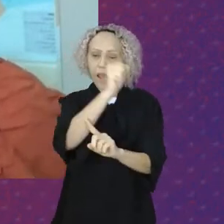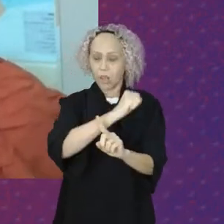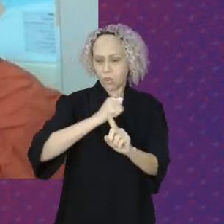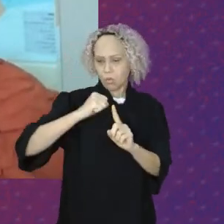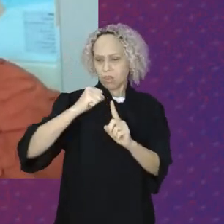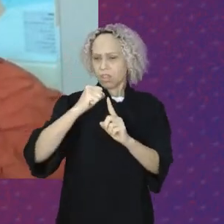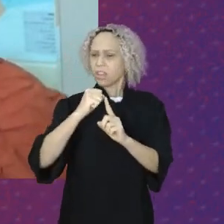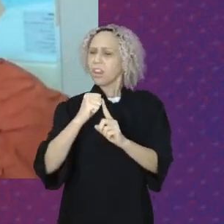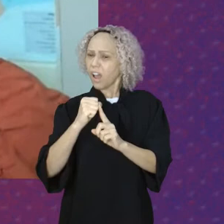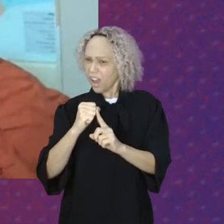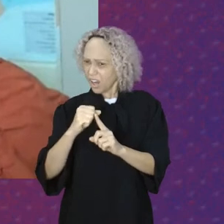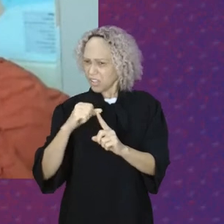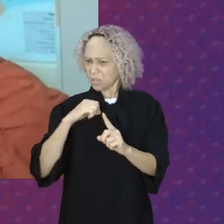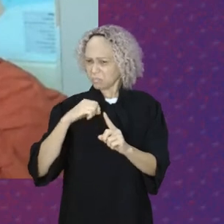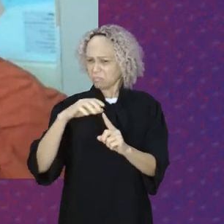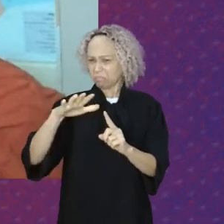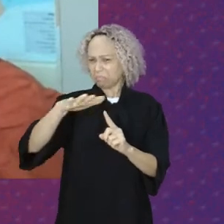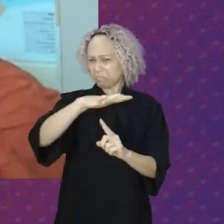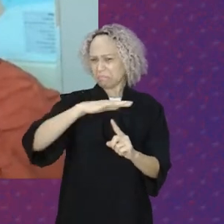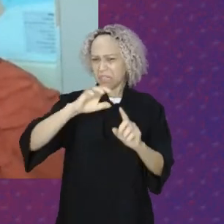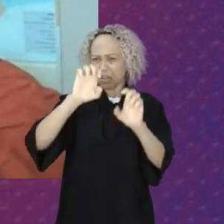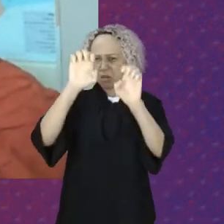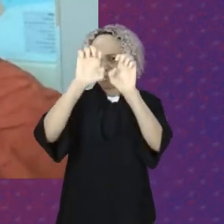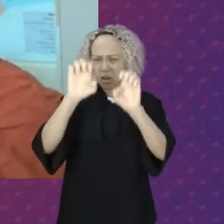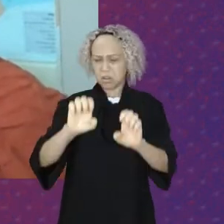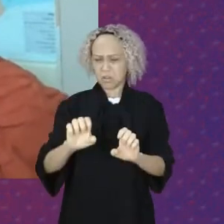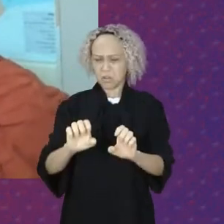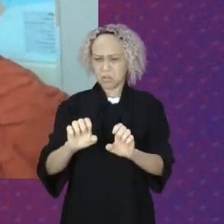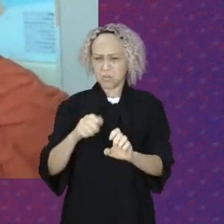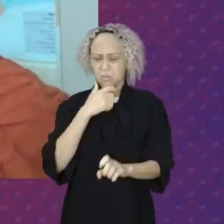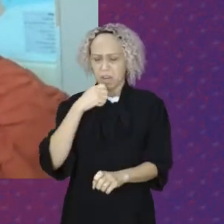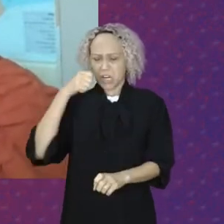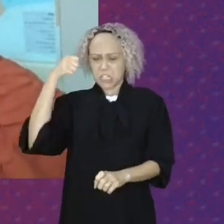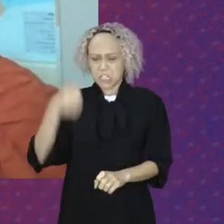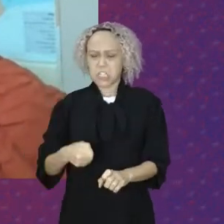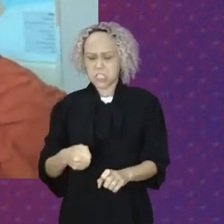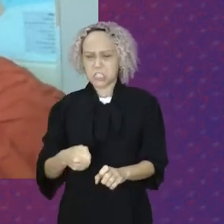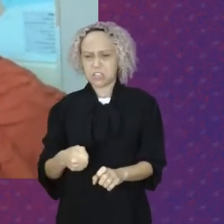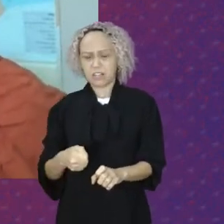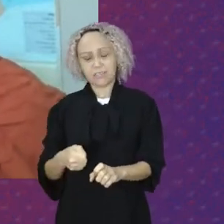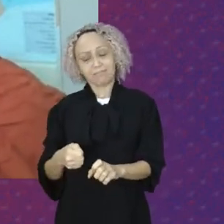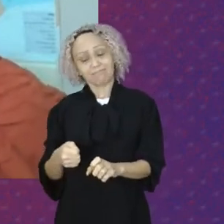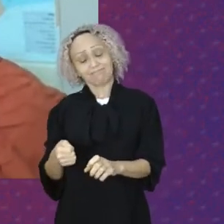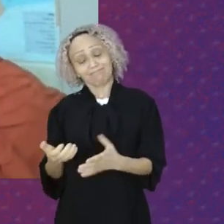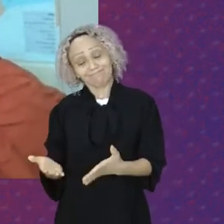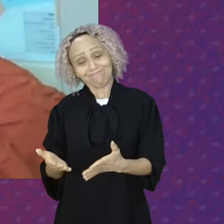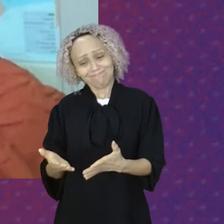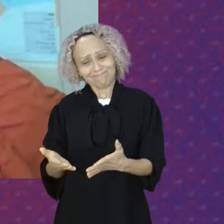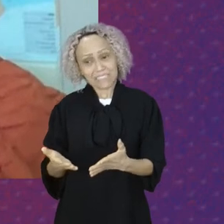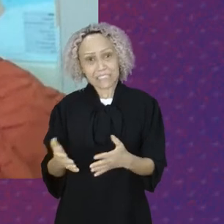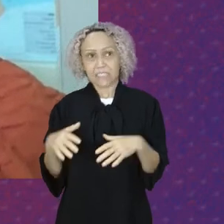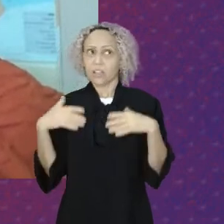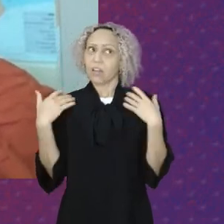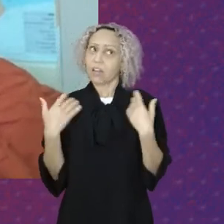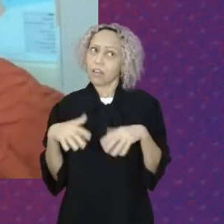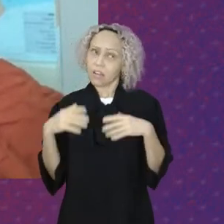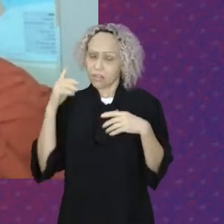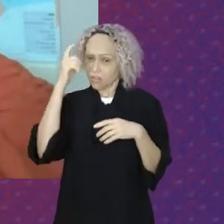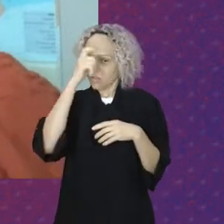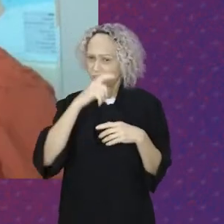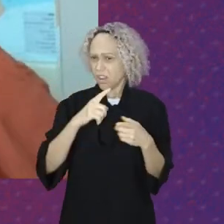uma estrutura machista e patriarcal, também não acha que aquele lugar é para a gente maternar. Não acham, acham que a